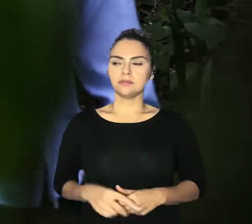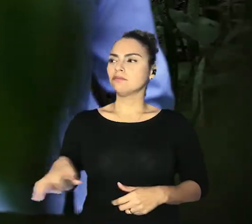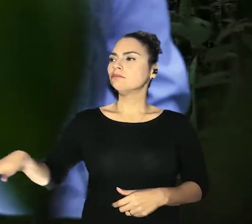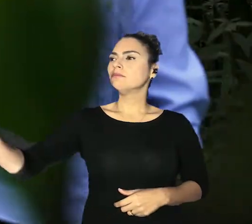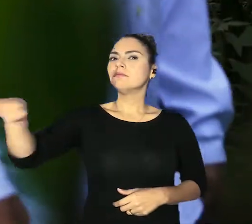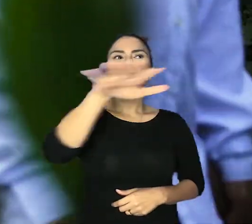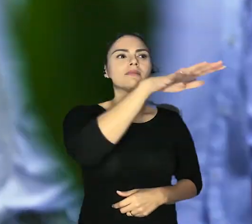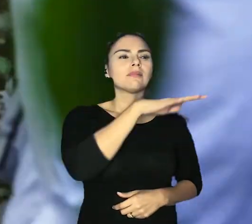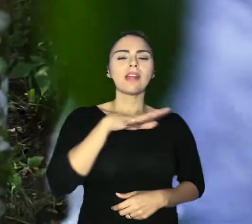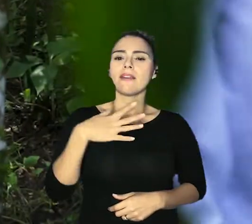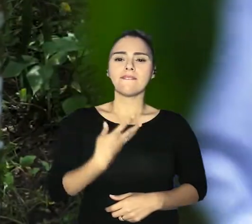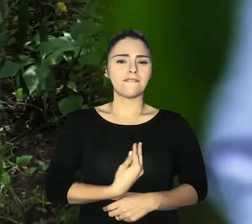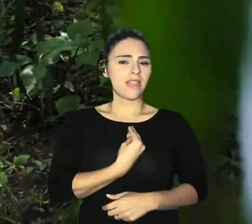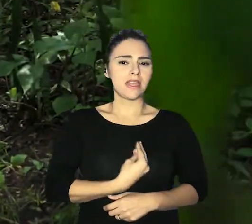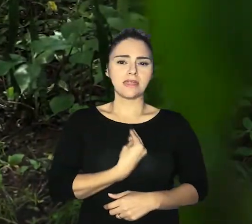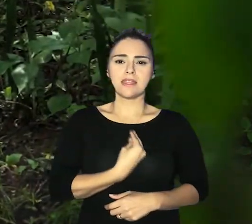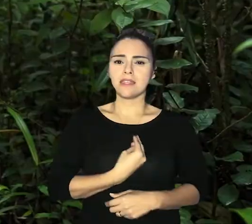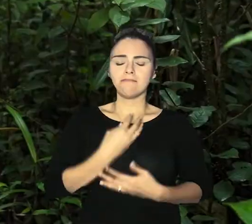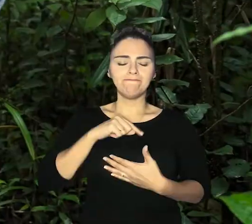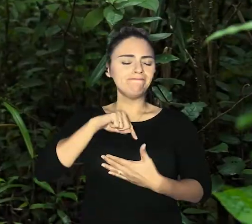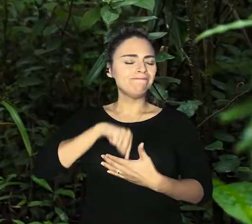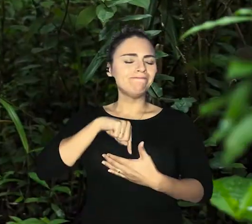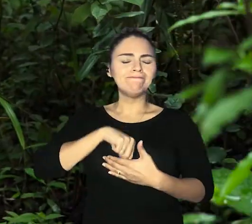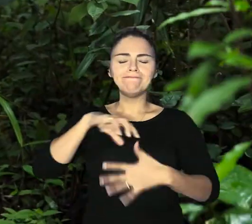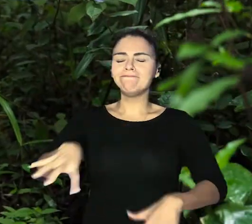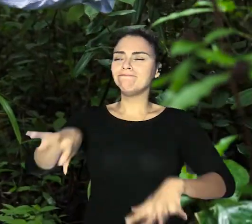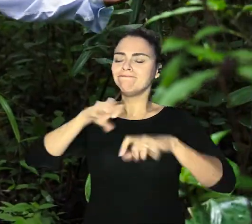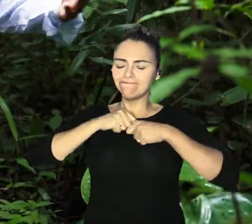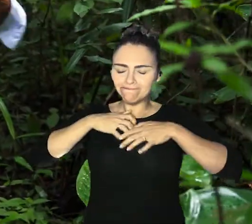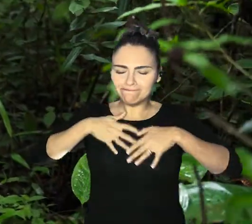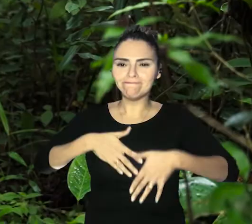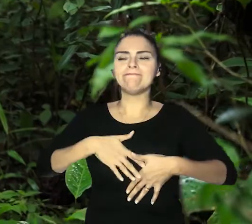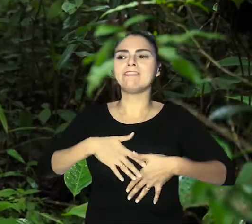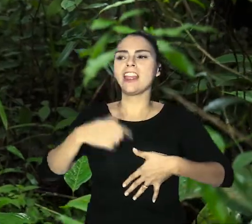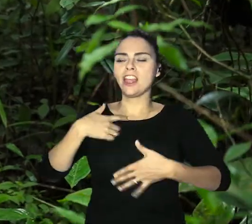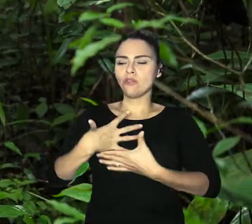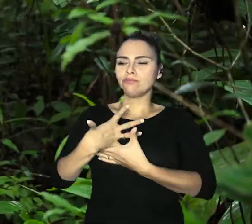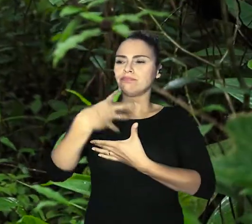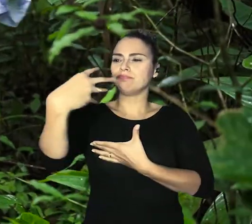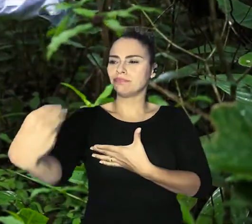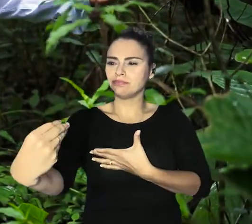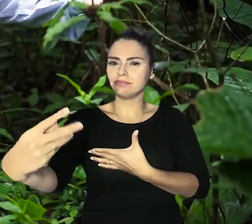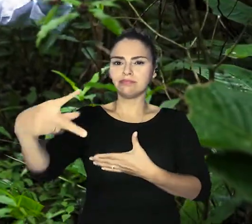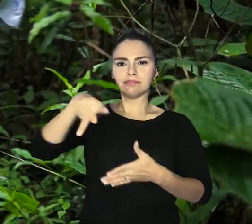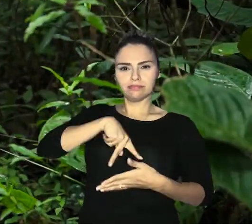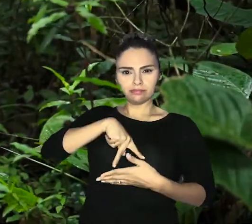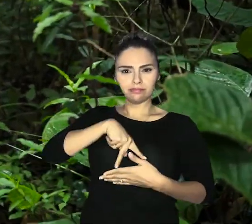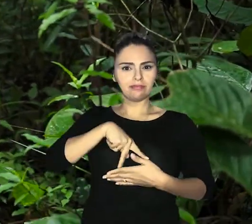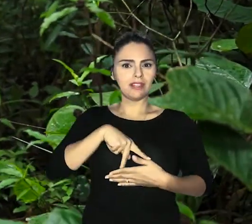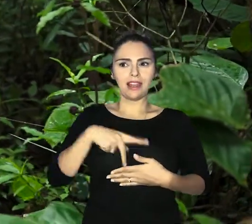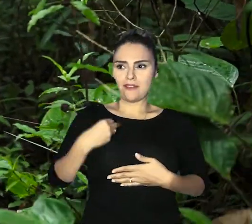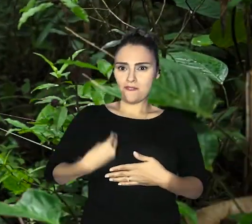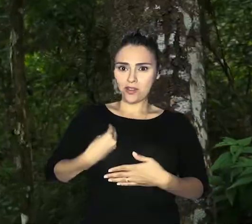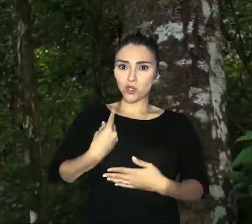esse meio é minha vida, isso aqui é o meu ser, isso aqui está dentro de mim. Eu sou parte dela e ela é parte de mim. Nem eu vivo sem ela, nem ela